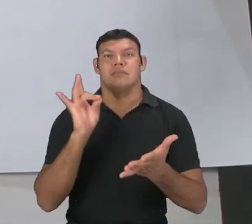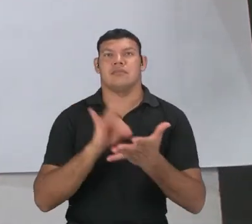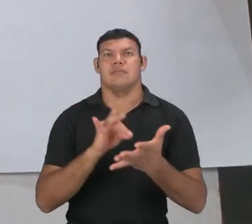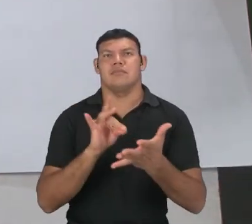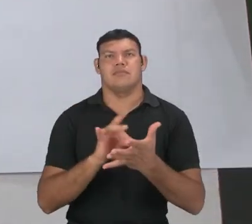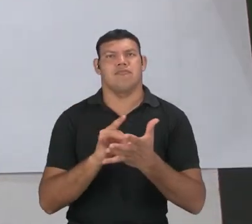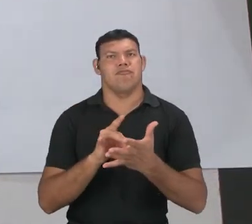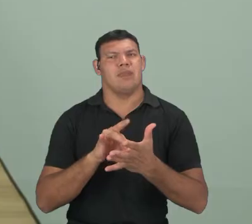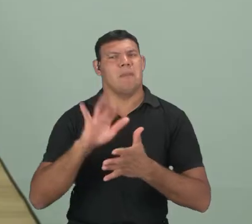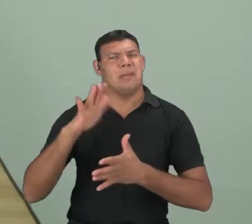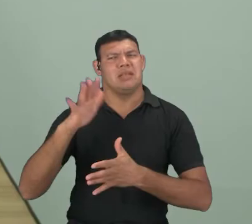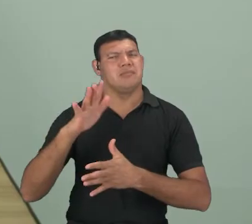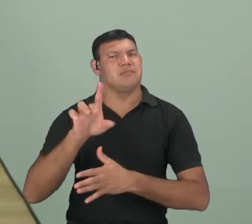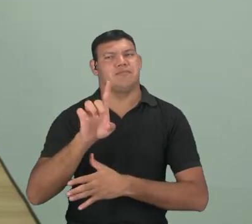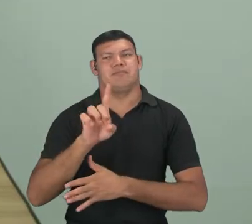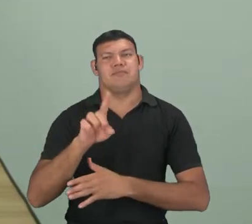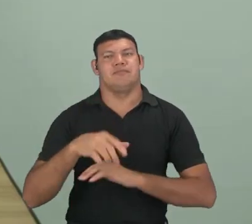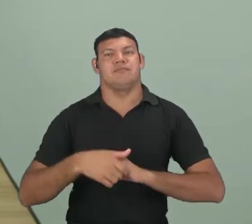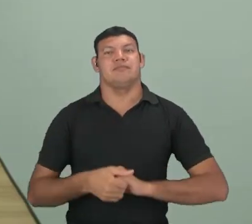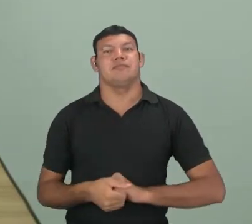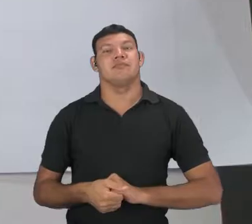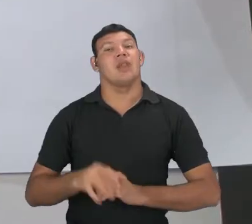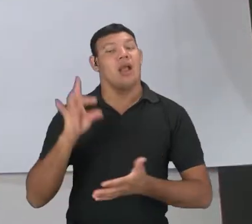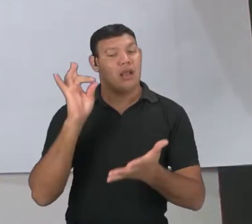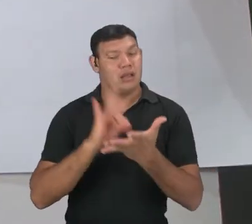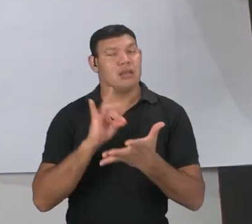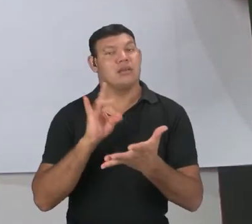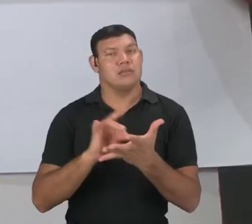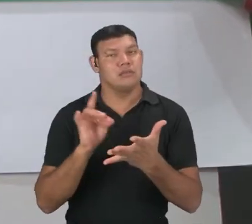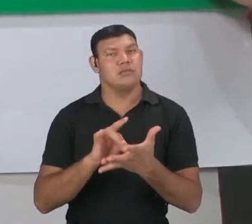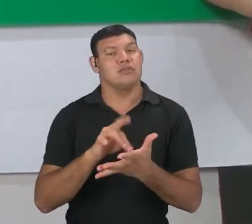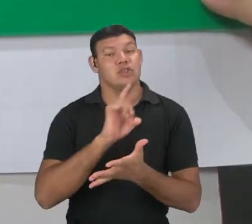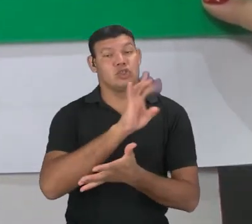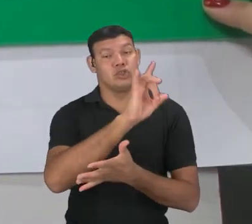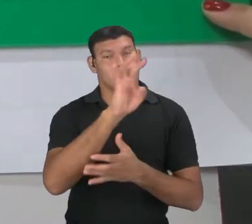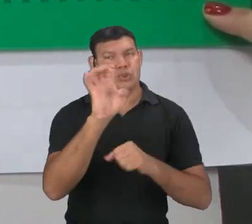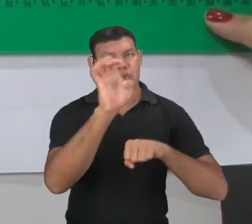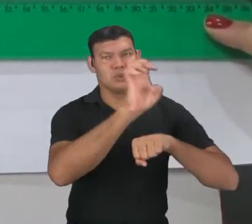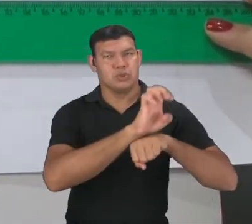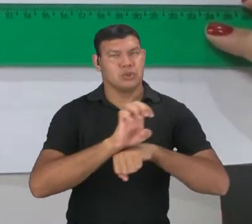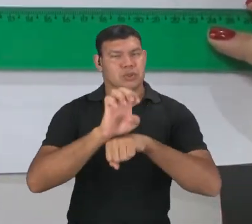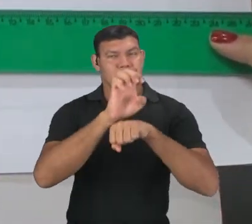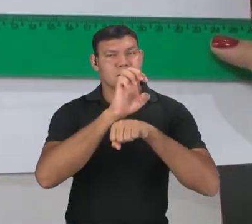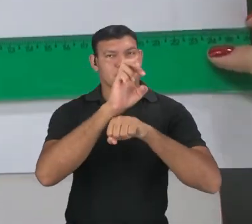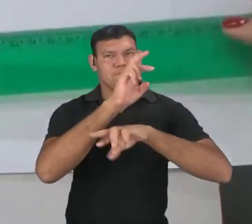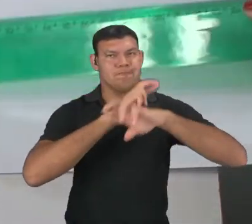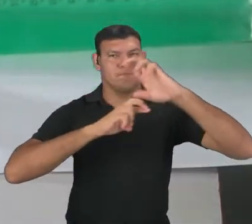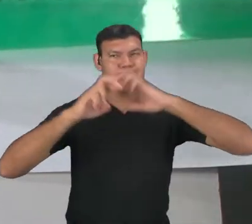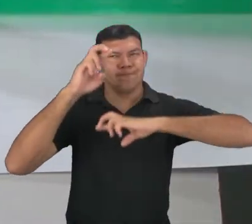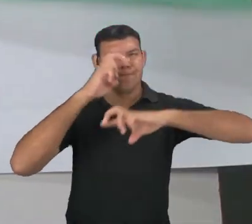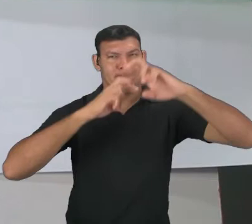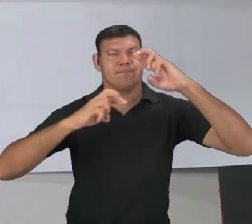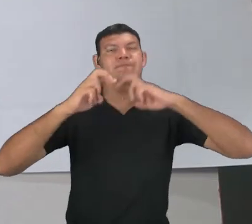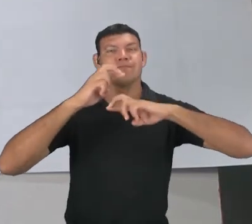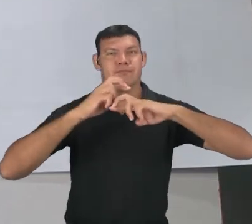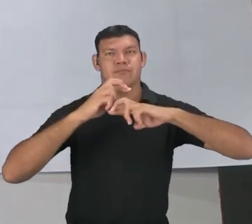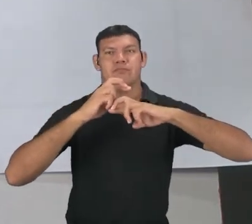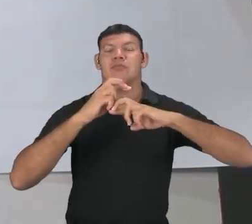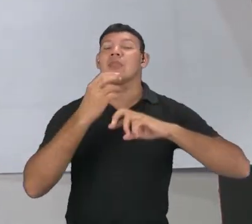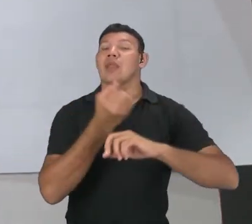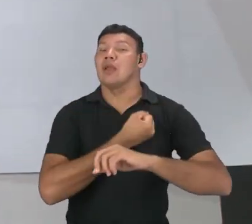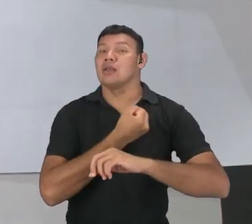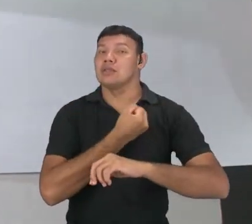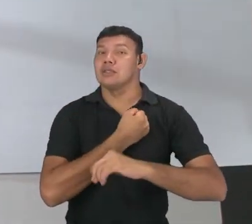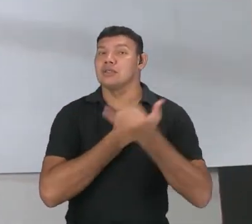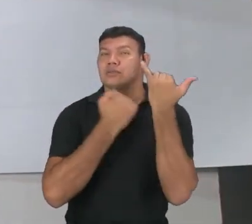né? Real, sem ser aproximado, né? As quantidades reais de cada uma. Observando aqui, nós vemos